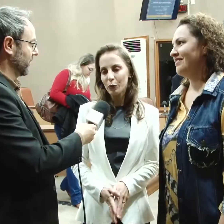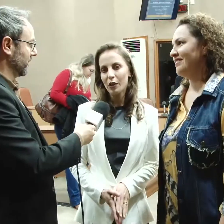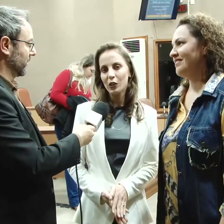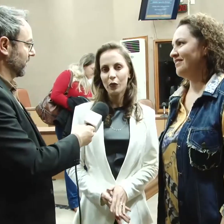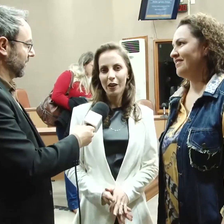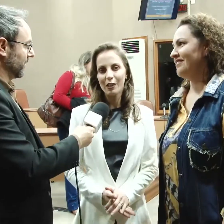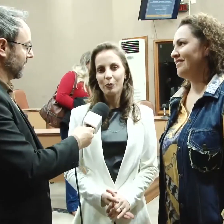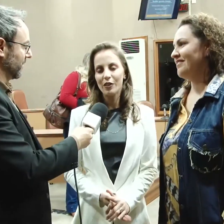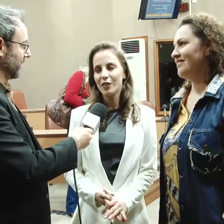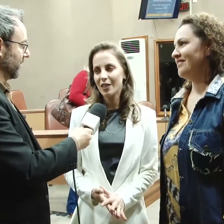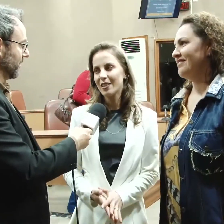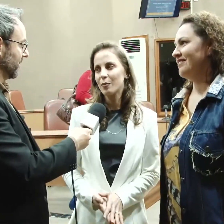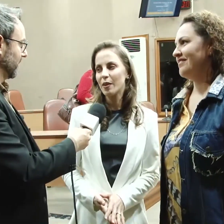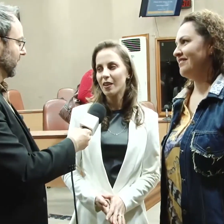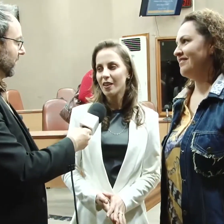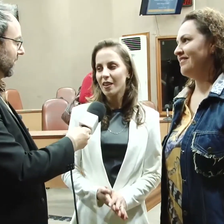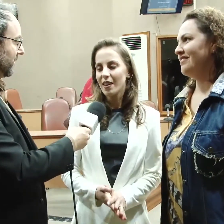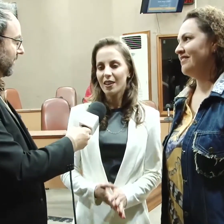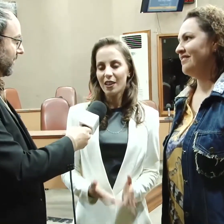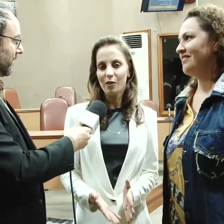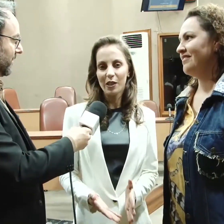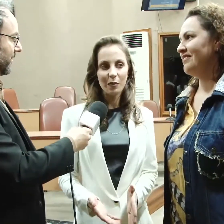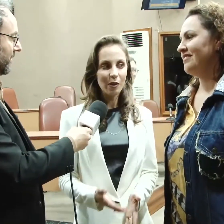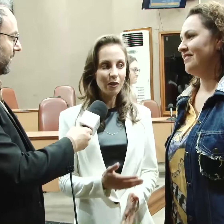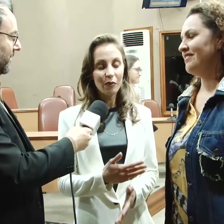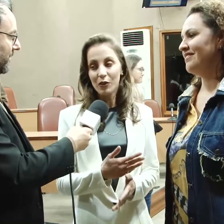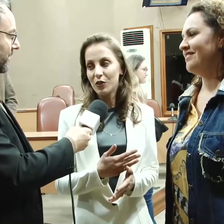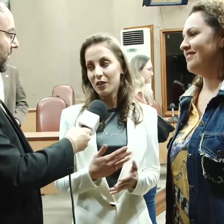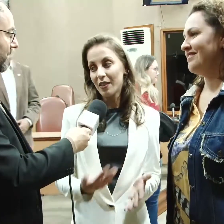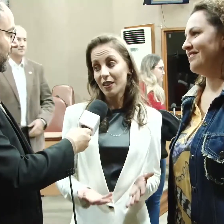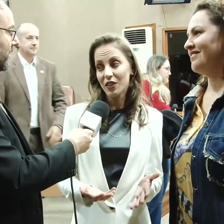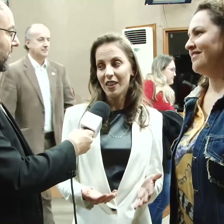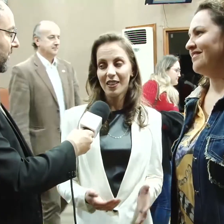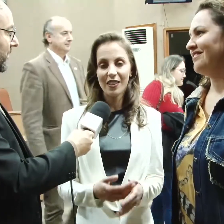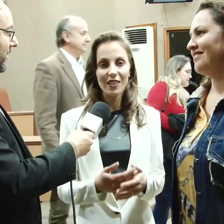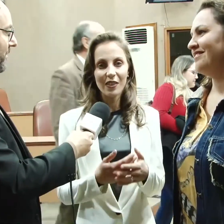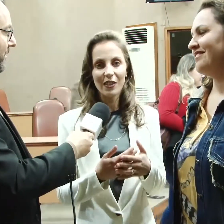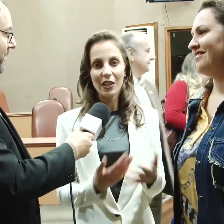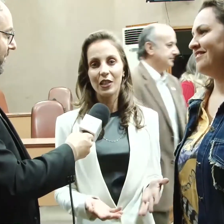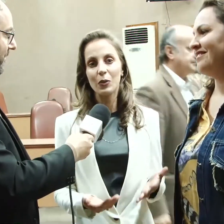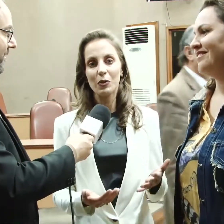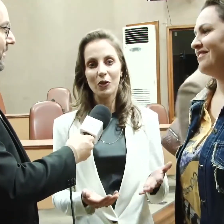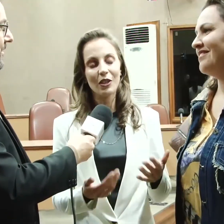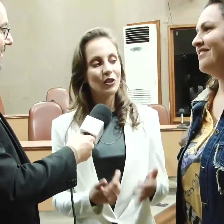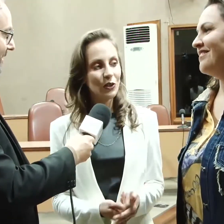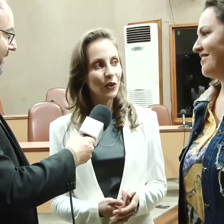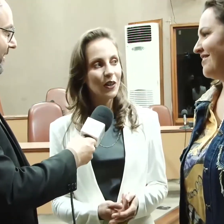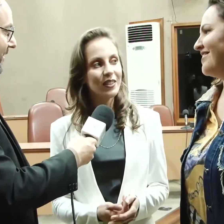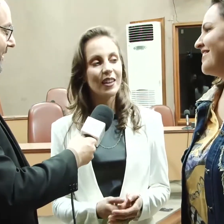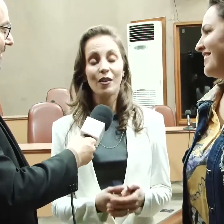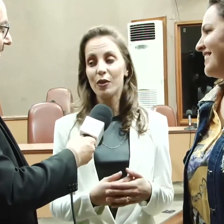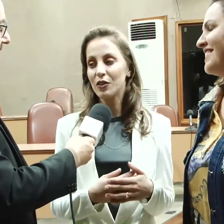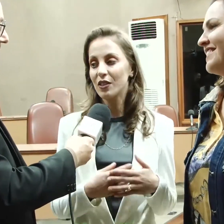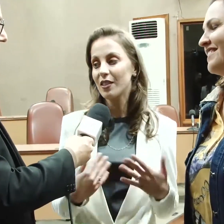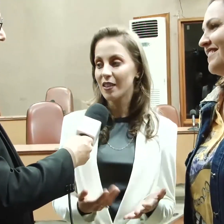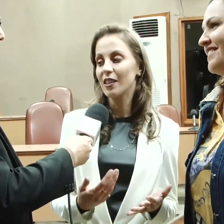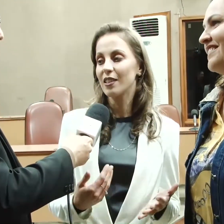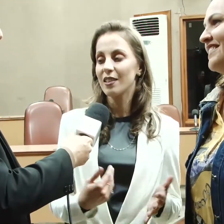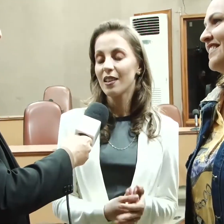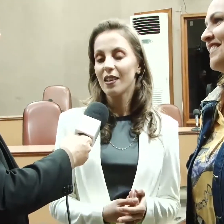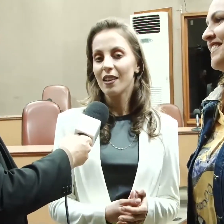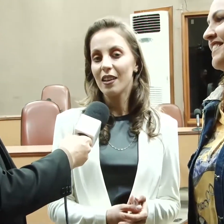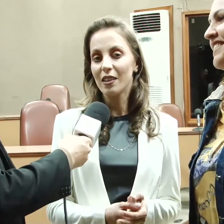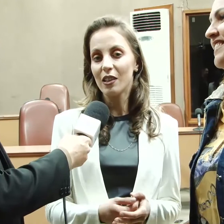Foi muito gratificante para a gente receber esse reconhecimento na frente de tanta gente, das pessoas que a gente gosta e na frente de